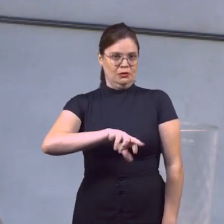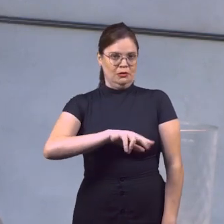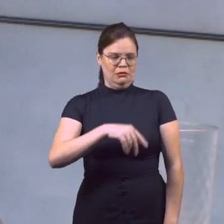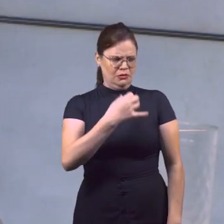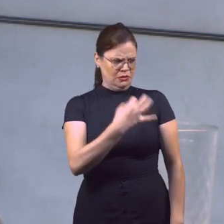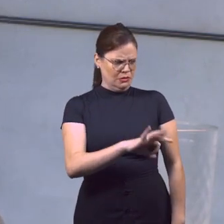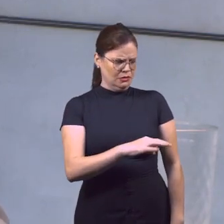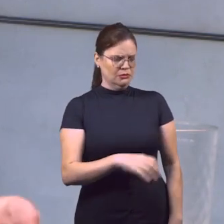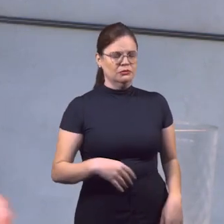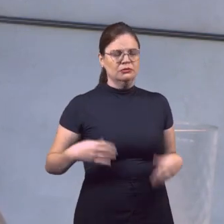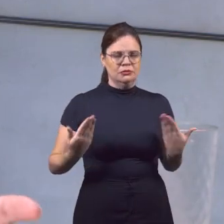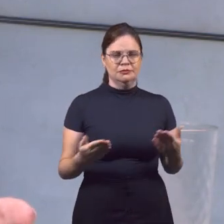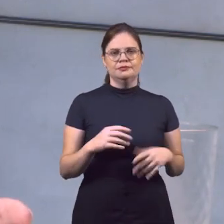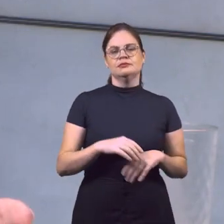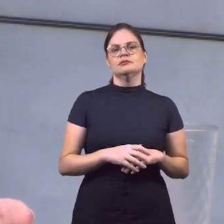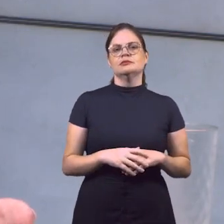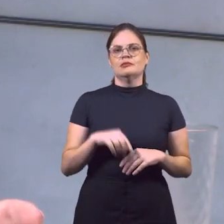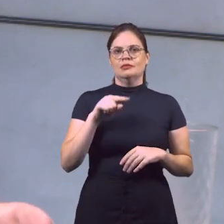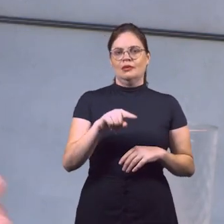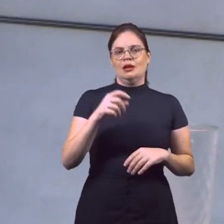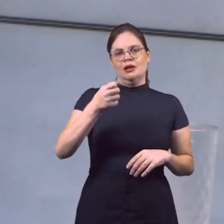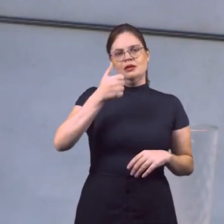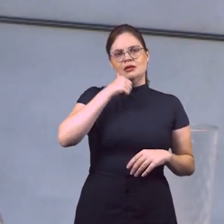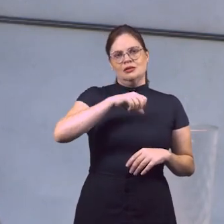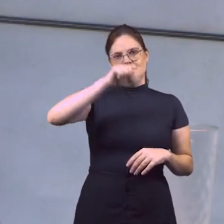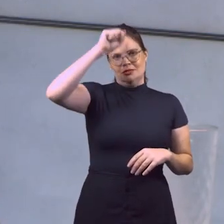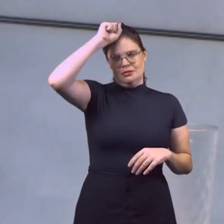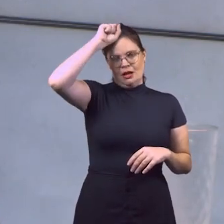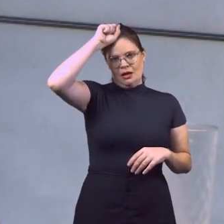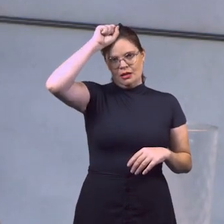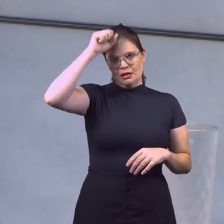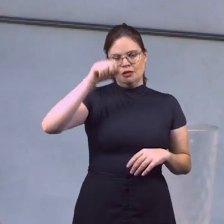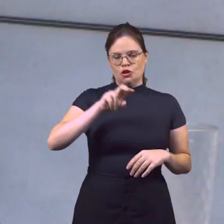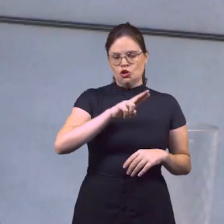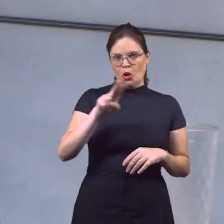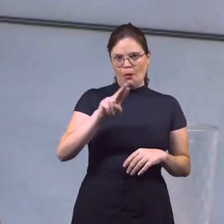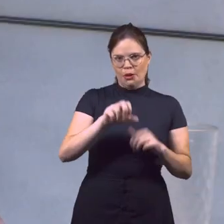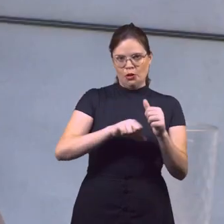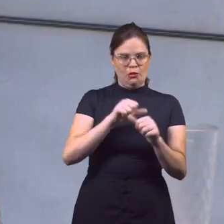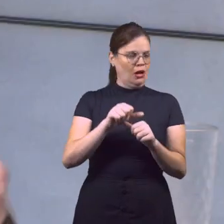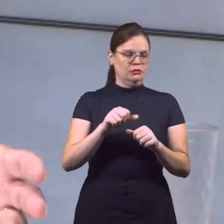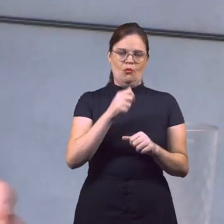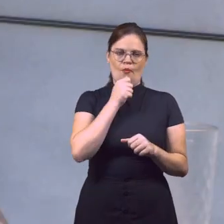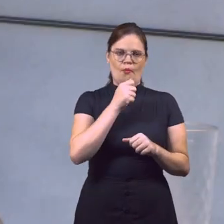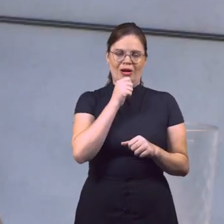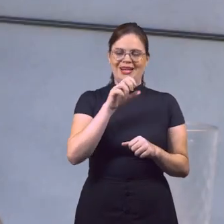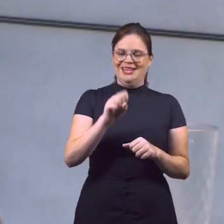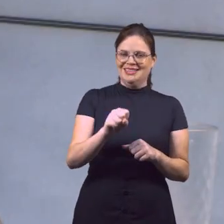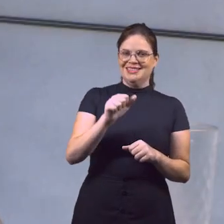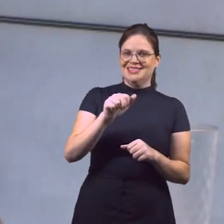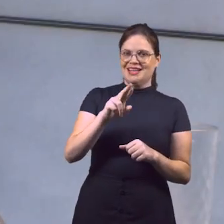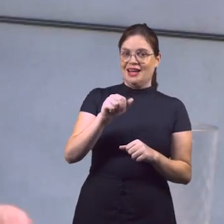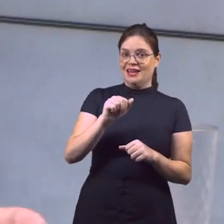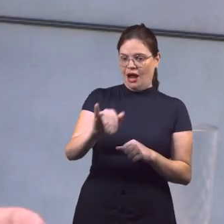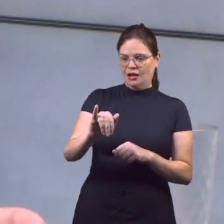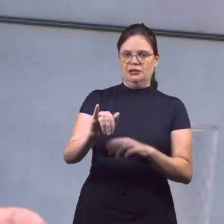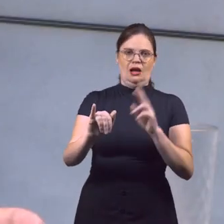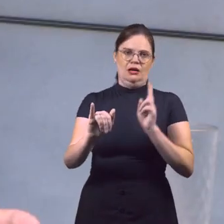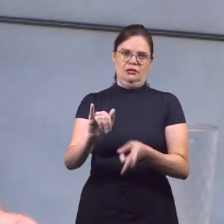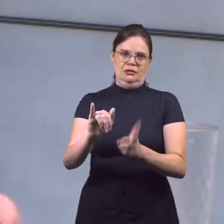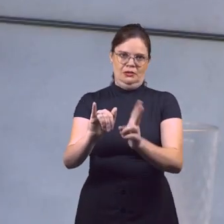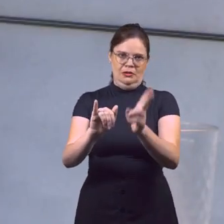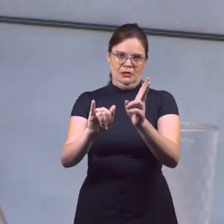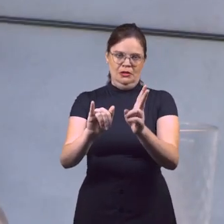ainda não havia tido o seu nome mudado. Era Sarai. Ok. Né? Não havia encontrado ou recebido do Senhor uma nova